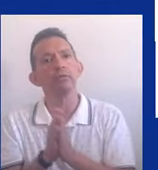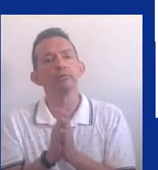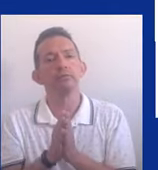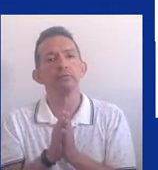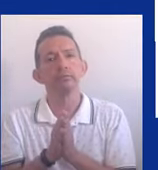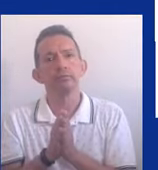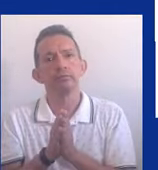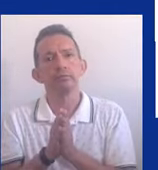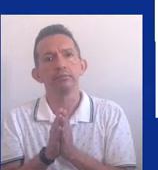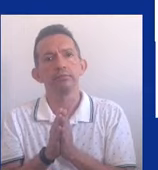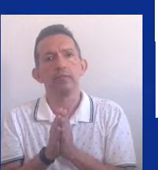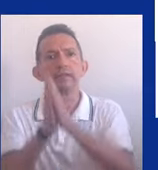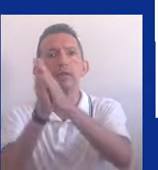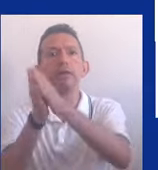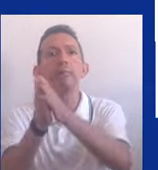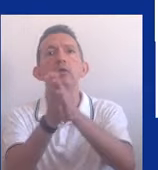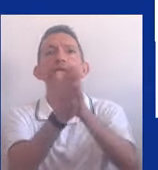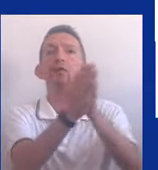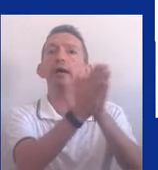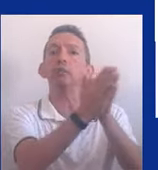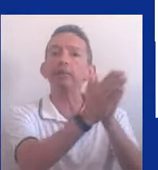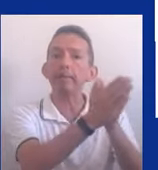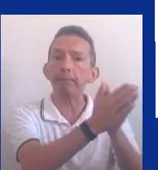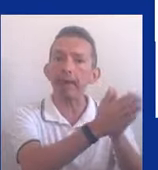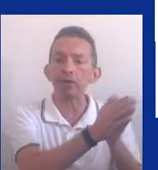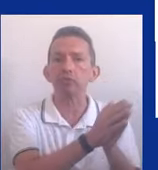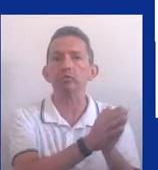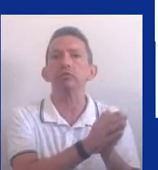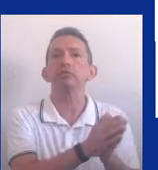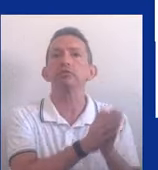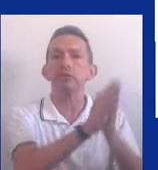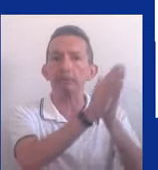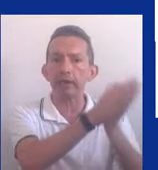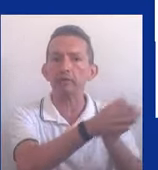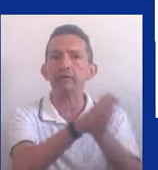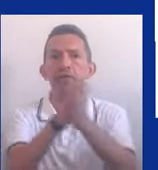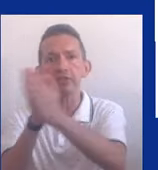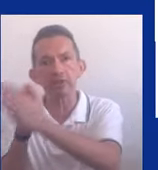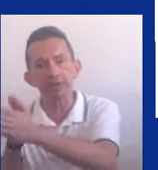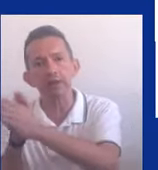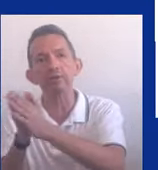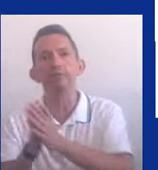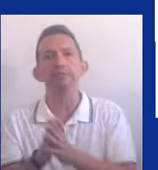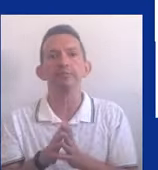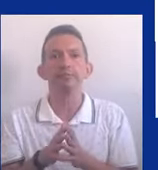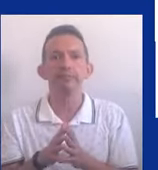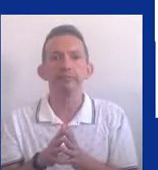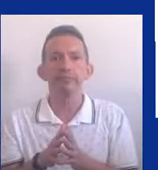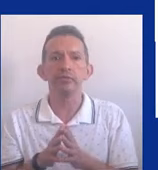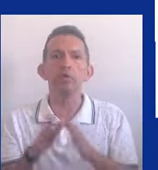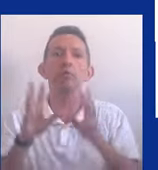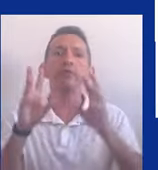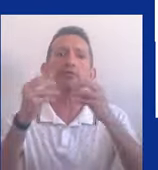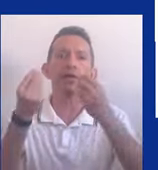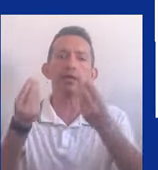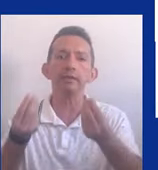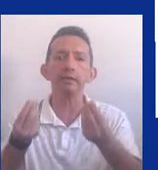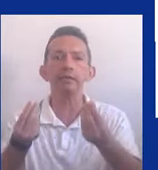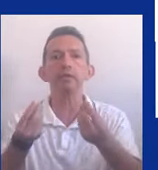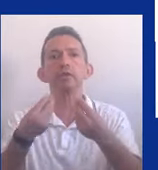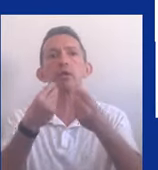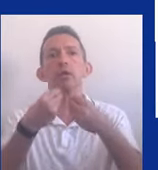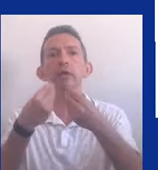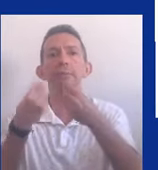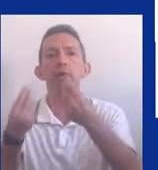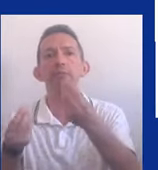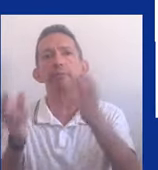vegetal. Em célula animal não tem plasto. Eu vou ter plasto em célula vegetal. São algumas diferenças